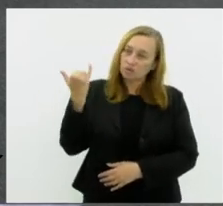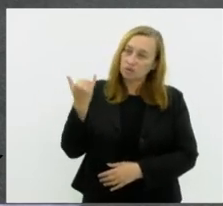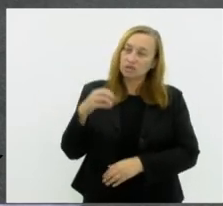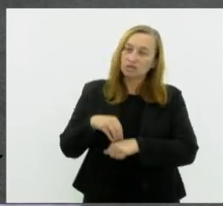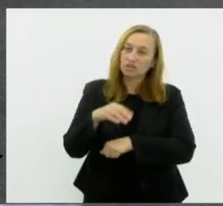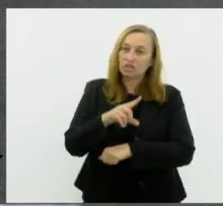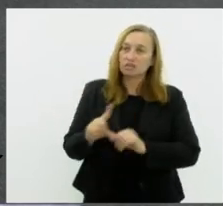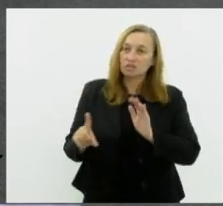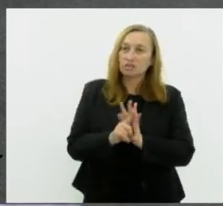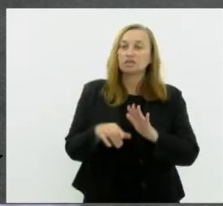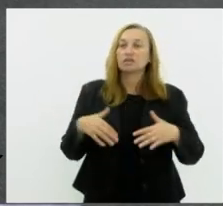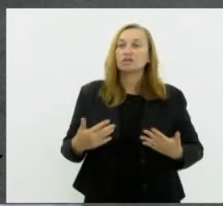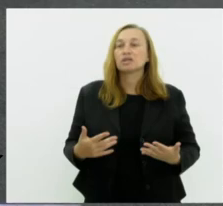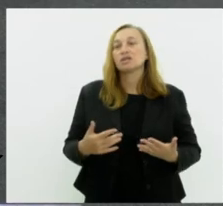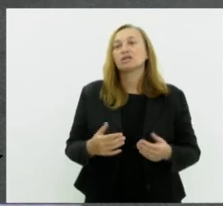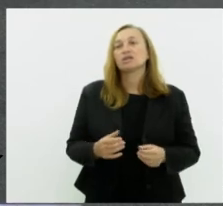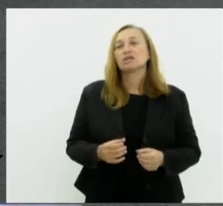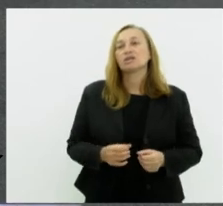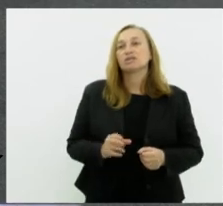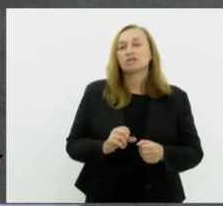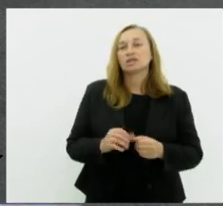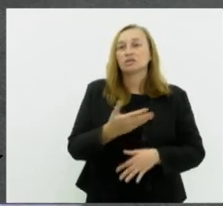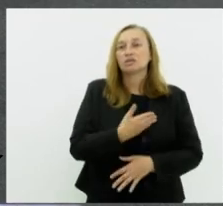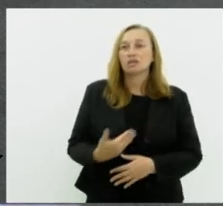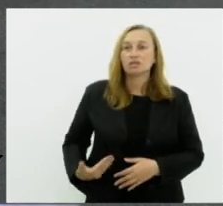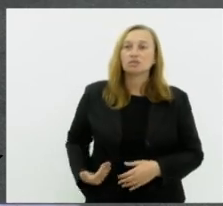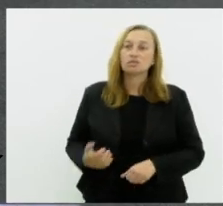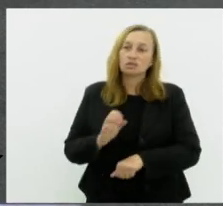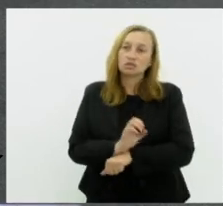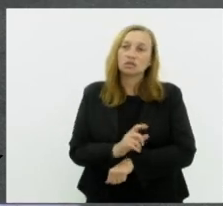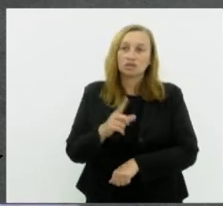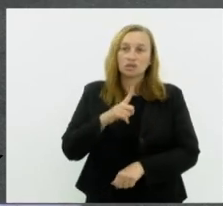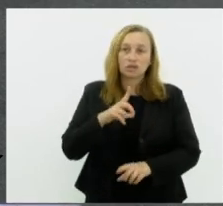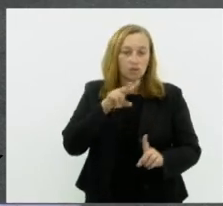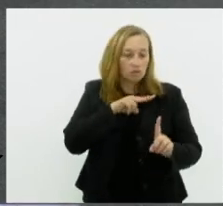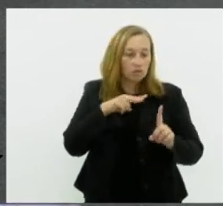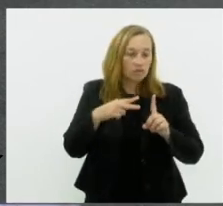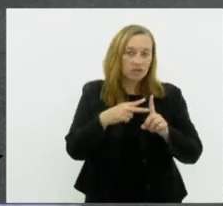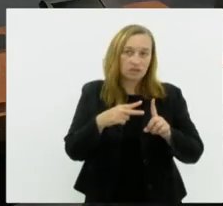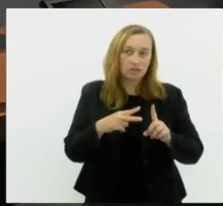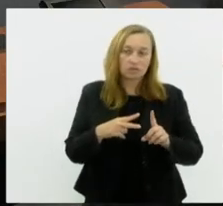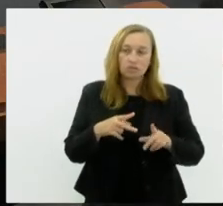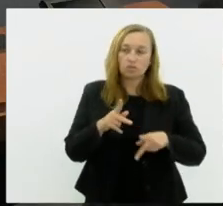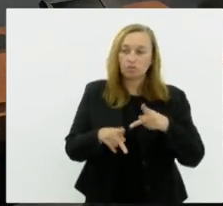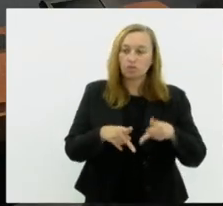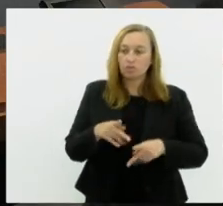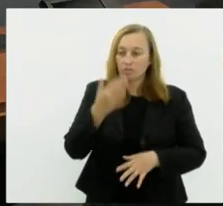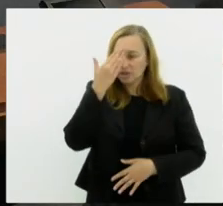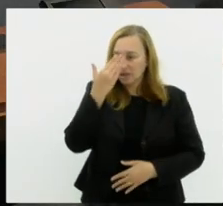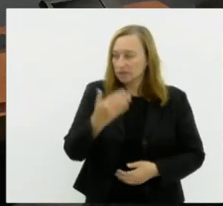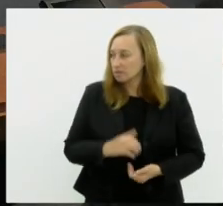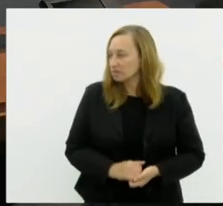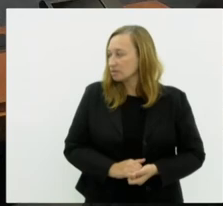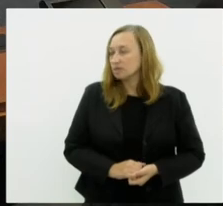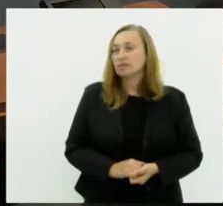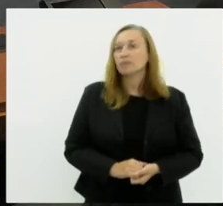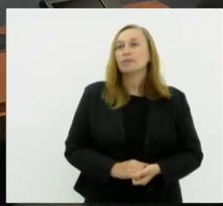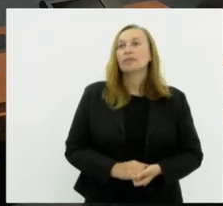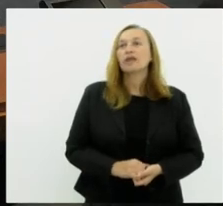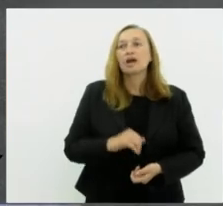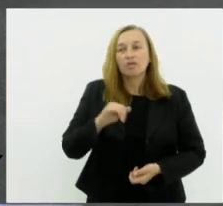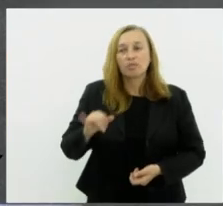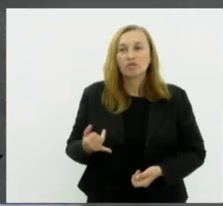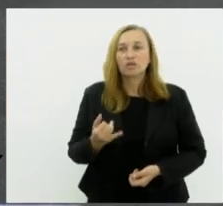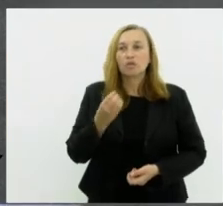indicação legislativa e fazer com que o governador do estado tenha um olhar sobre aquele ponto. Obrigado. Obrigada, deputado. E quero também